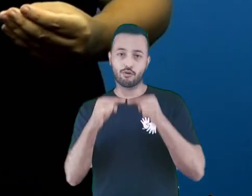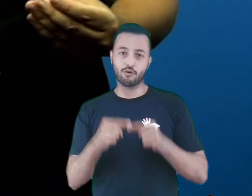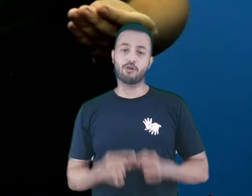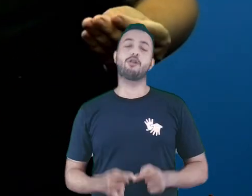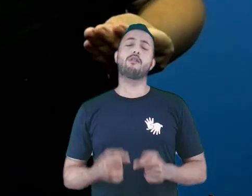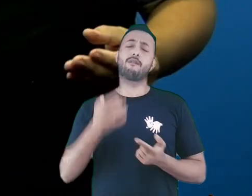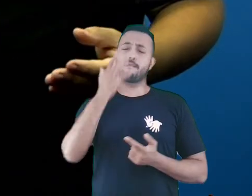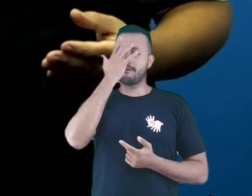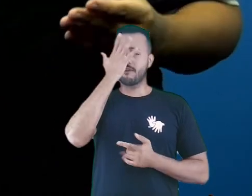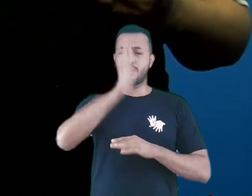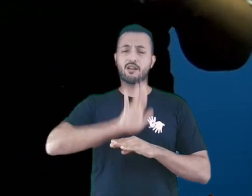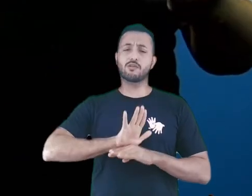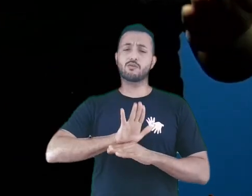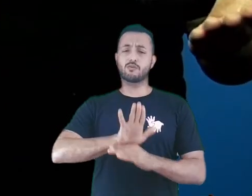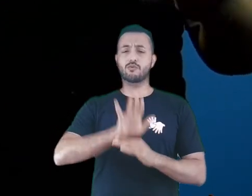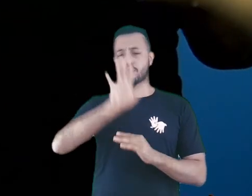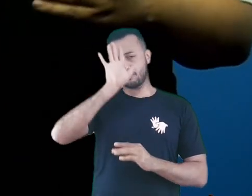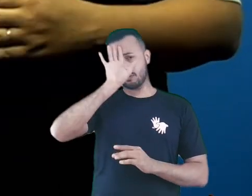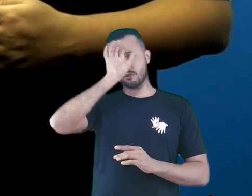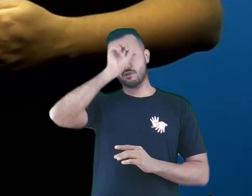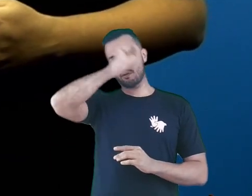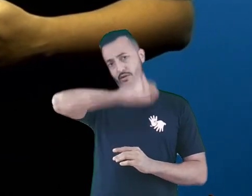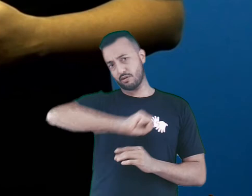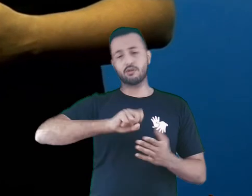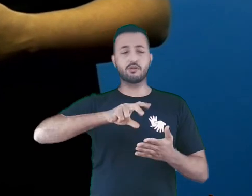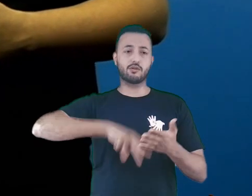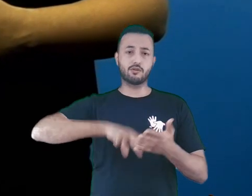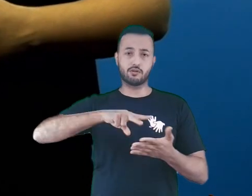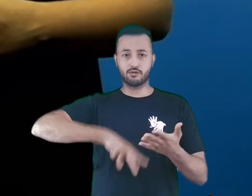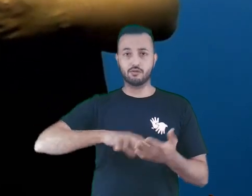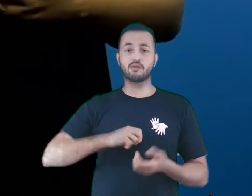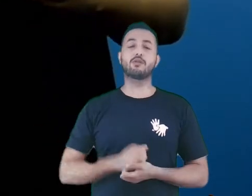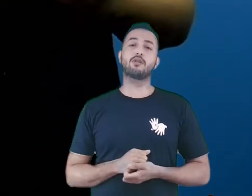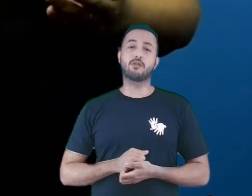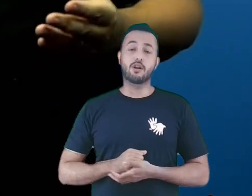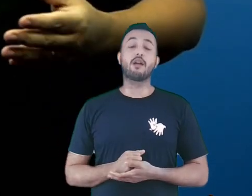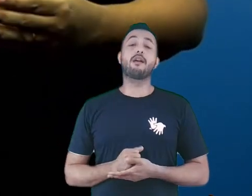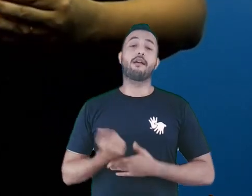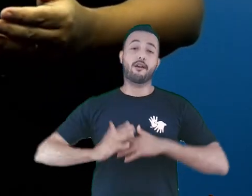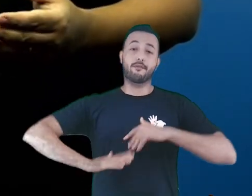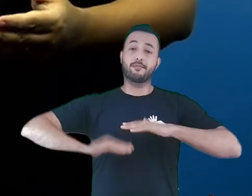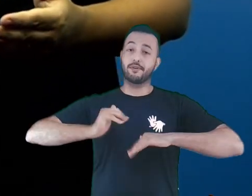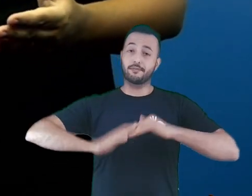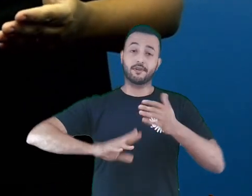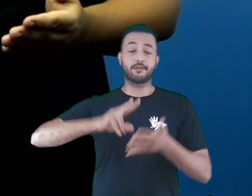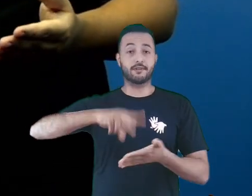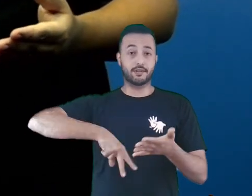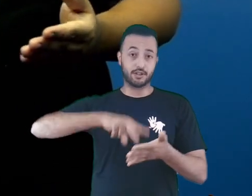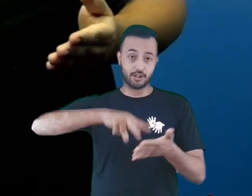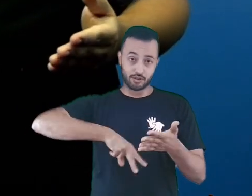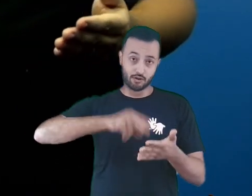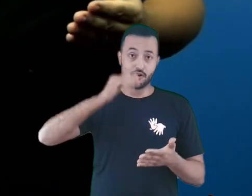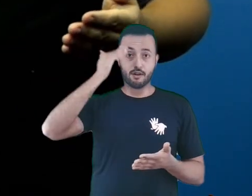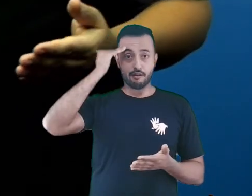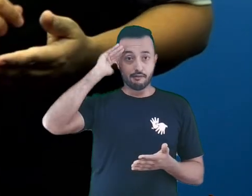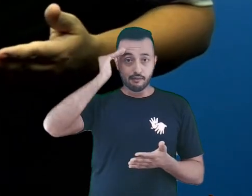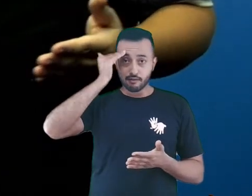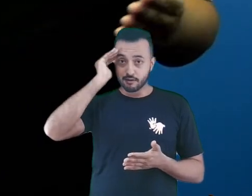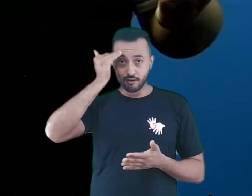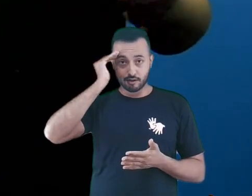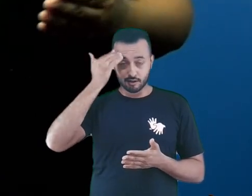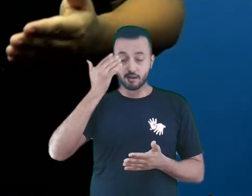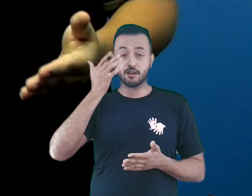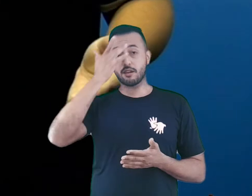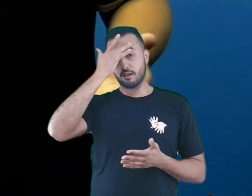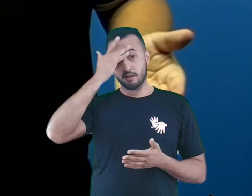vai facilitar o entendimento do leitor. A capacidade do leitor de entender o que